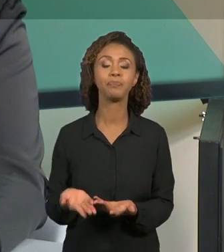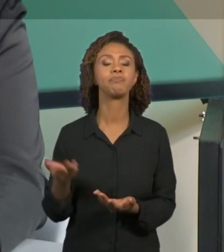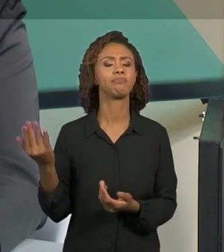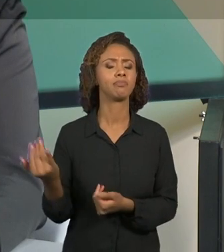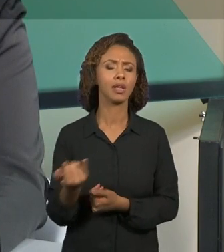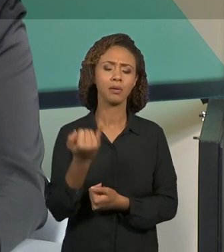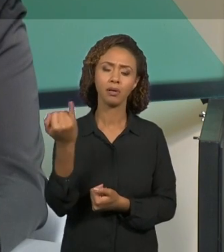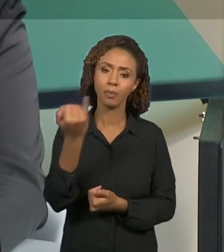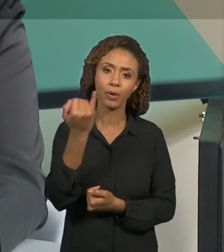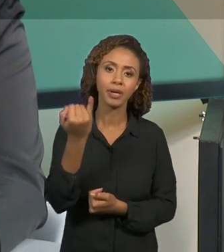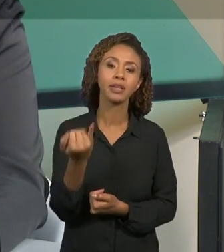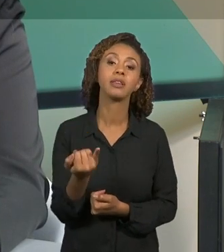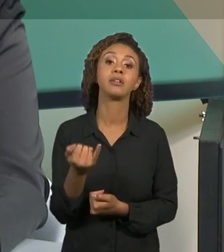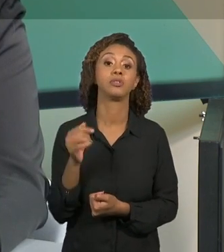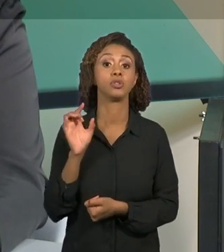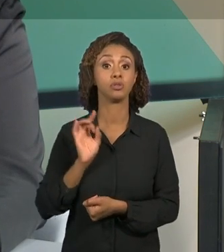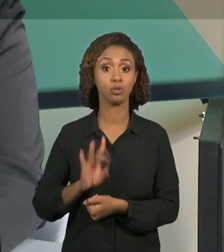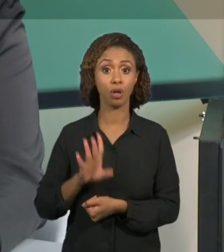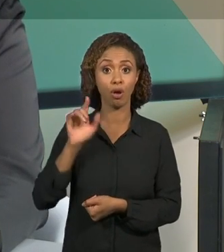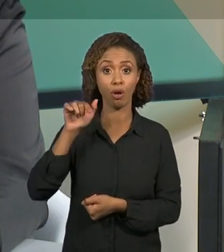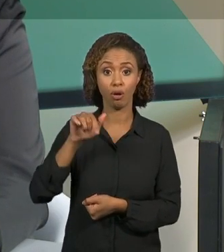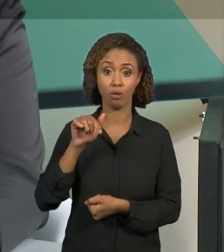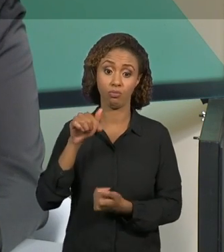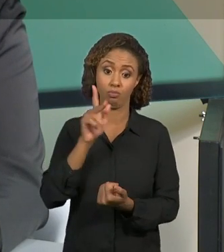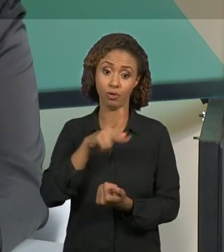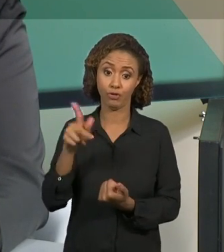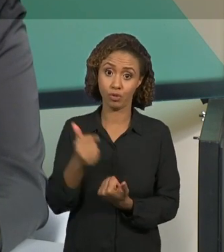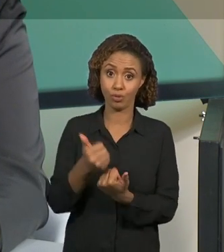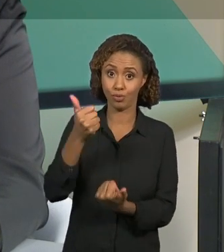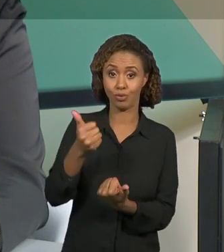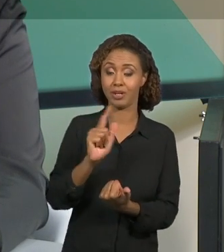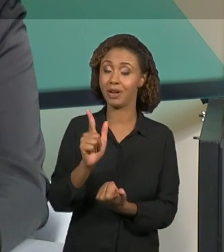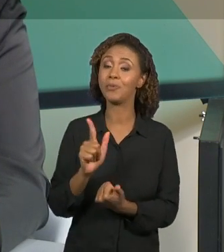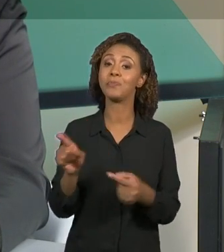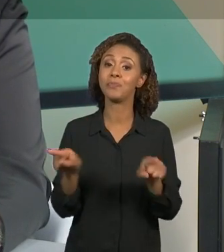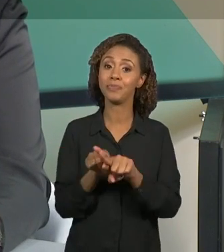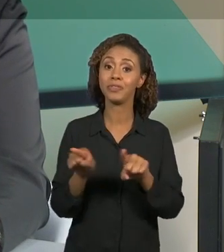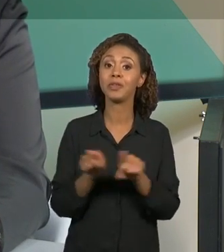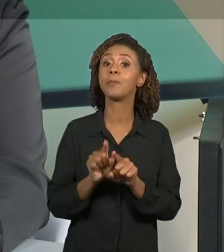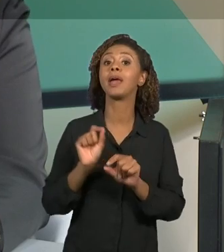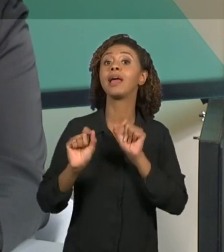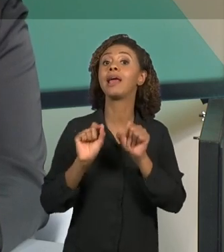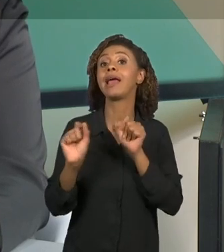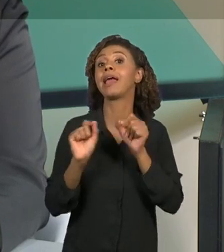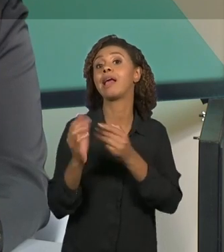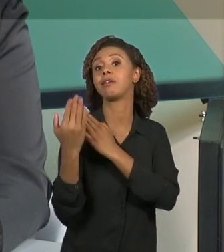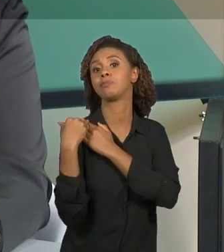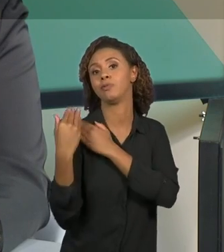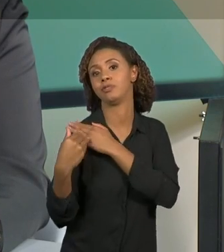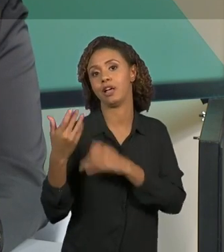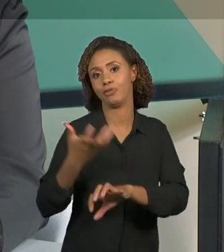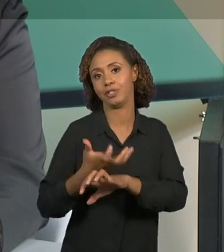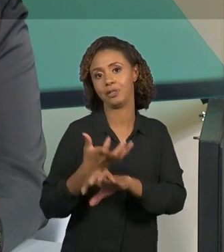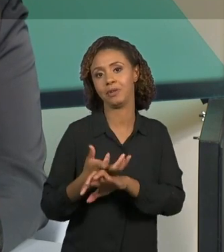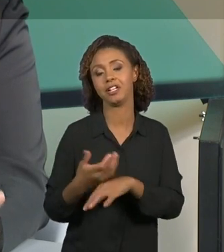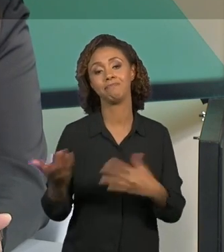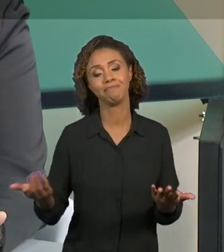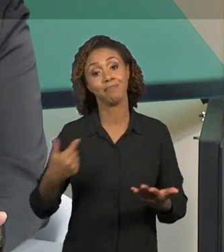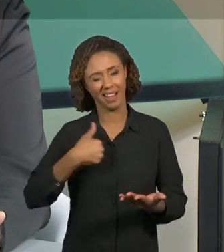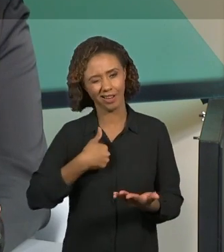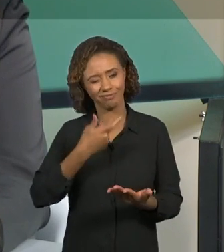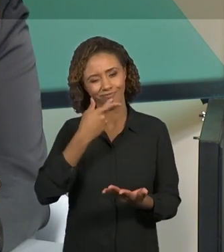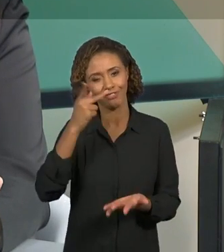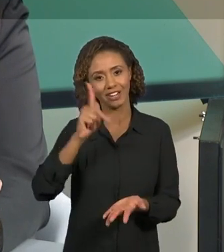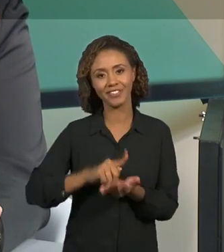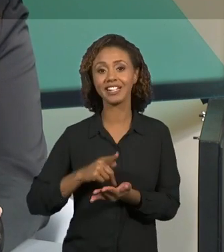super importante você vai ter contato não só com os tutores mas também com os autores da disciplina e aí eu vou dizer para vocês eu tenho tido